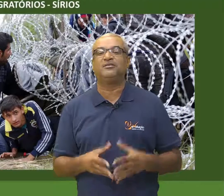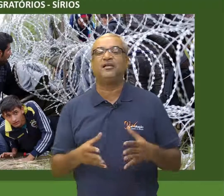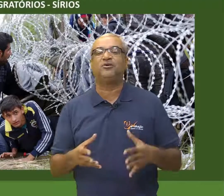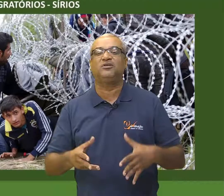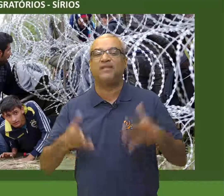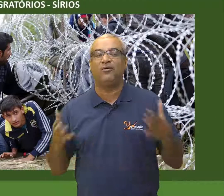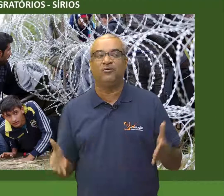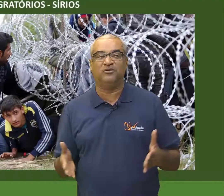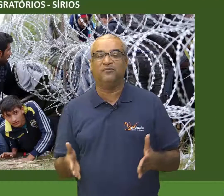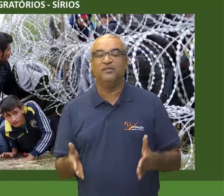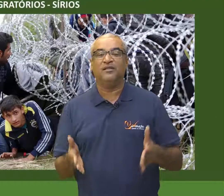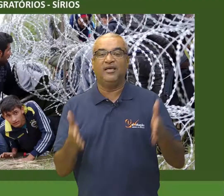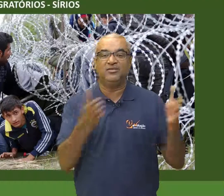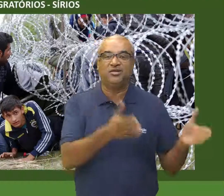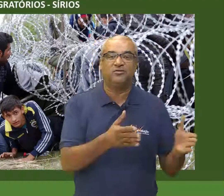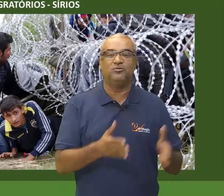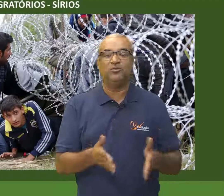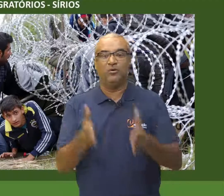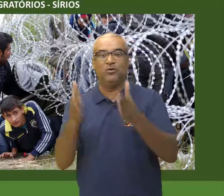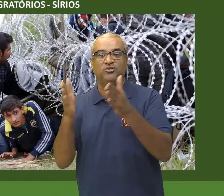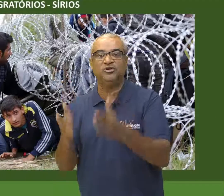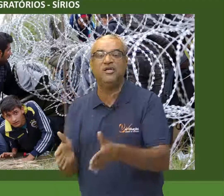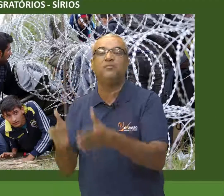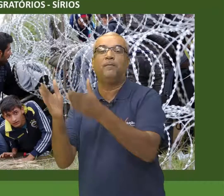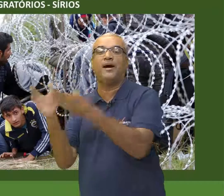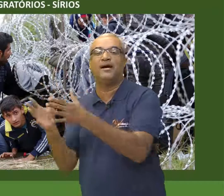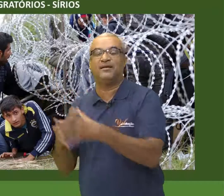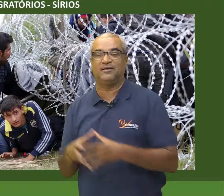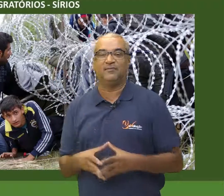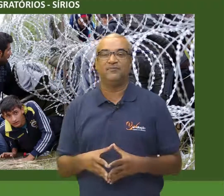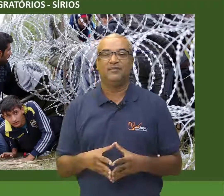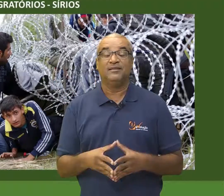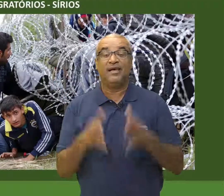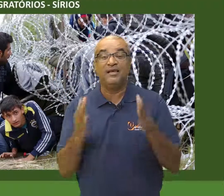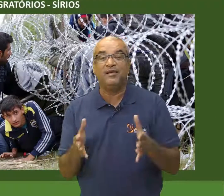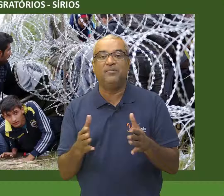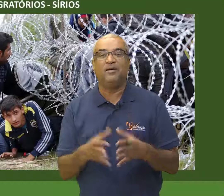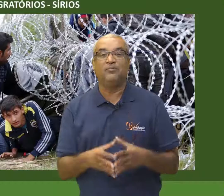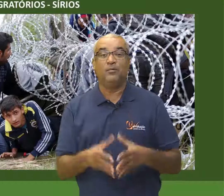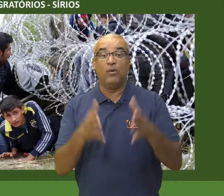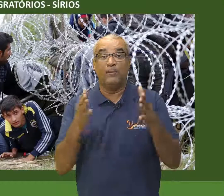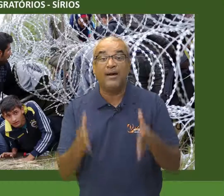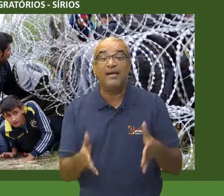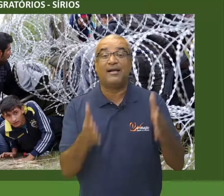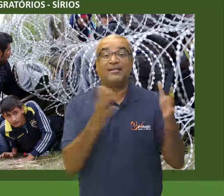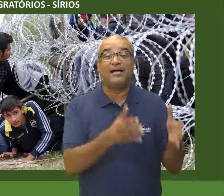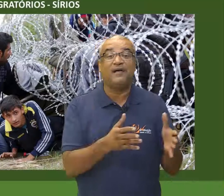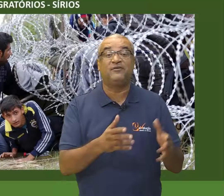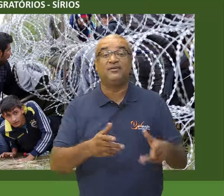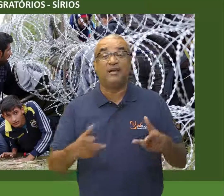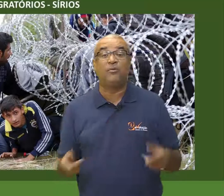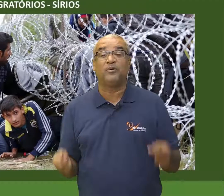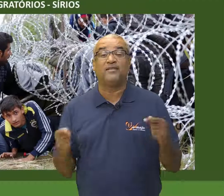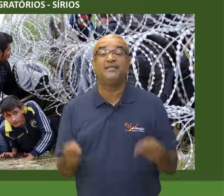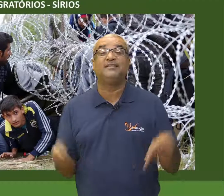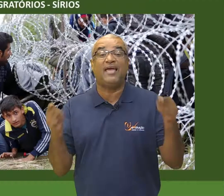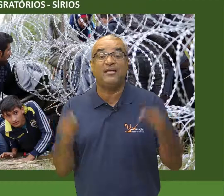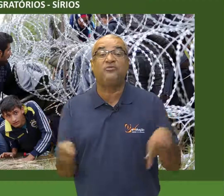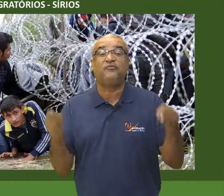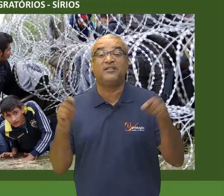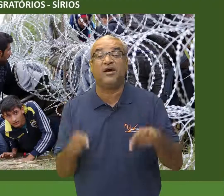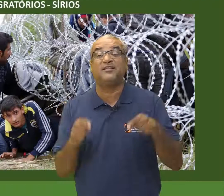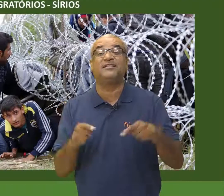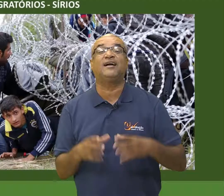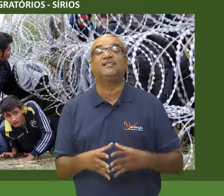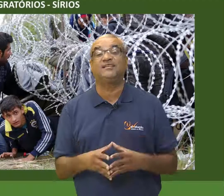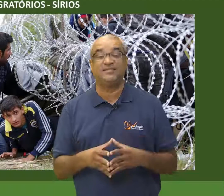ditadores. Ditadores da onde? Egito, Hosni Mubarak. Na Líbia, Muammar Gaddafi, que estava ao poder desde